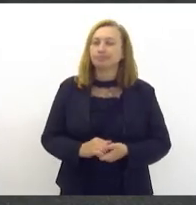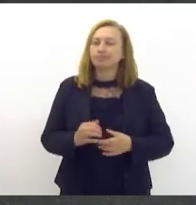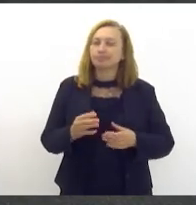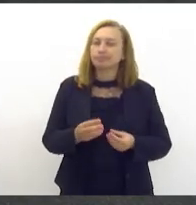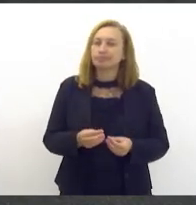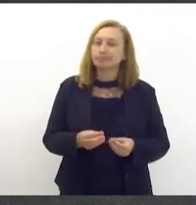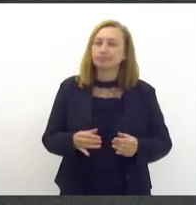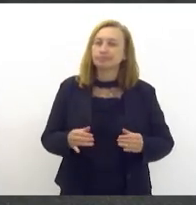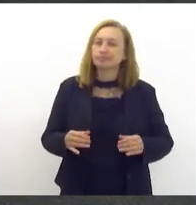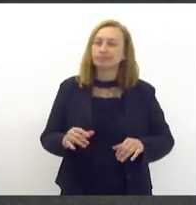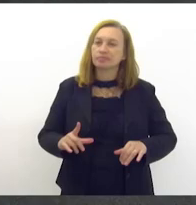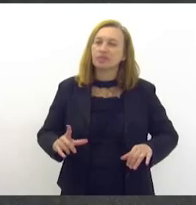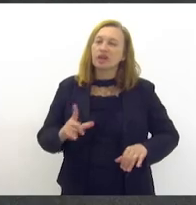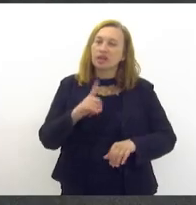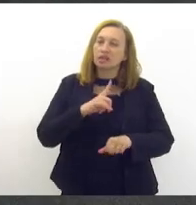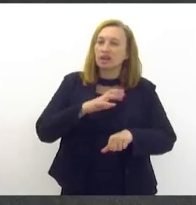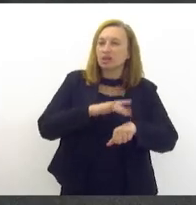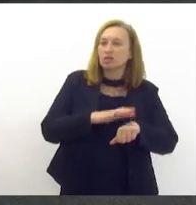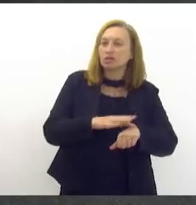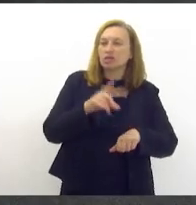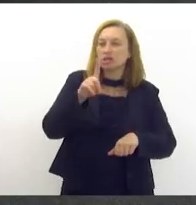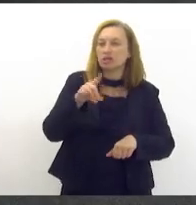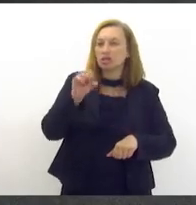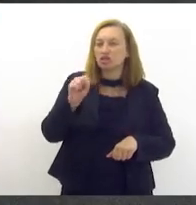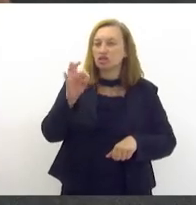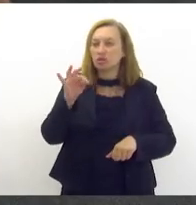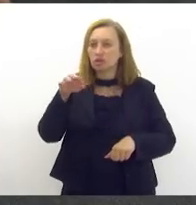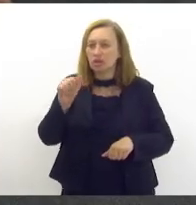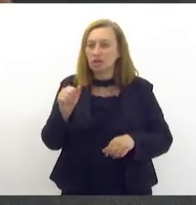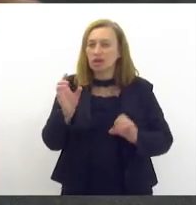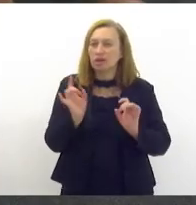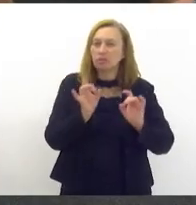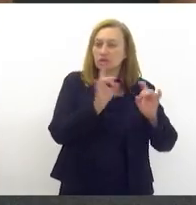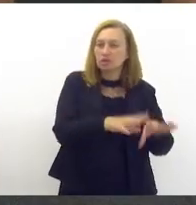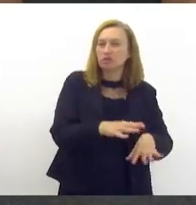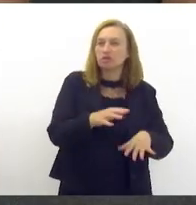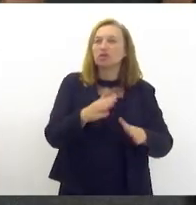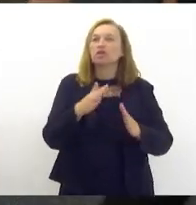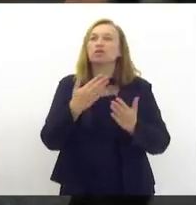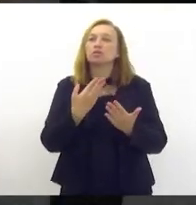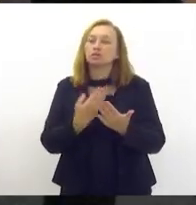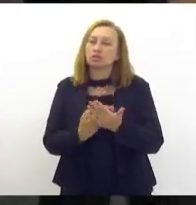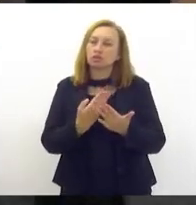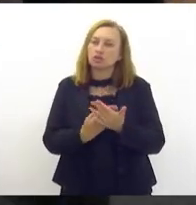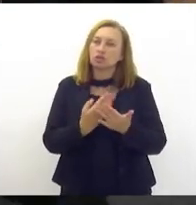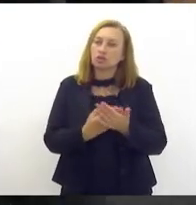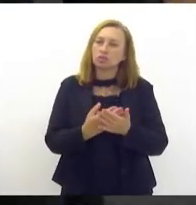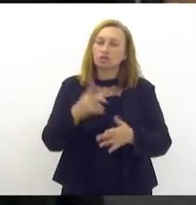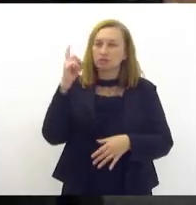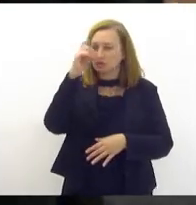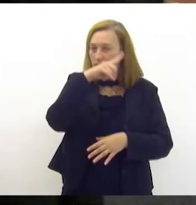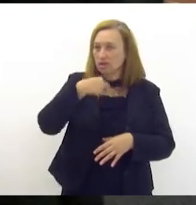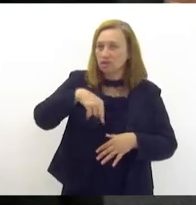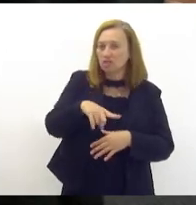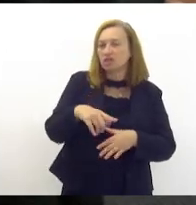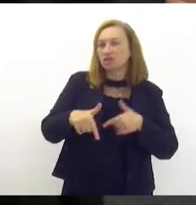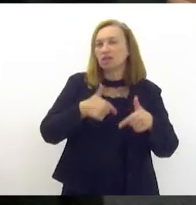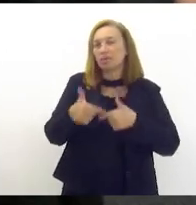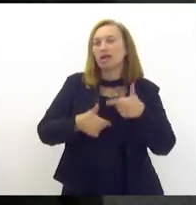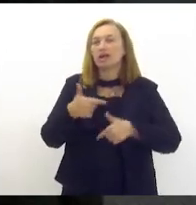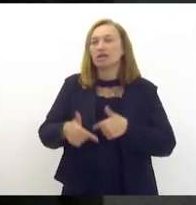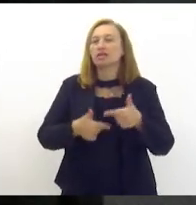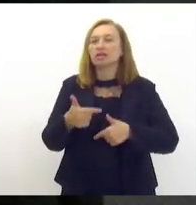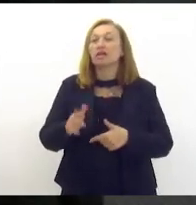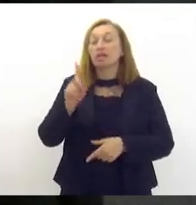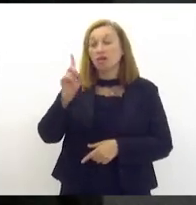pela distonia muitas vezes largam os estudos e possuem muitas dificuldades de inserção no mercado de trabalho. Ou seja, é